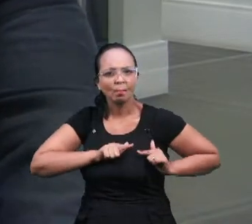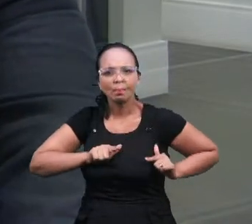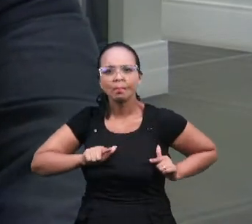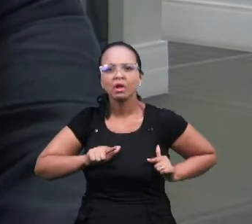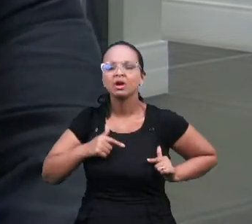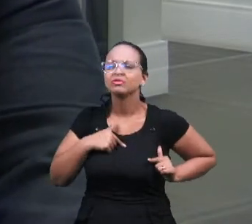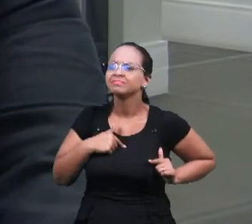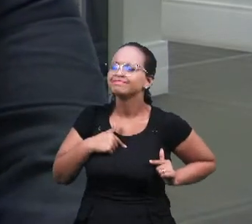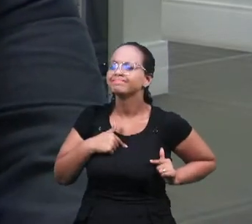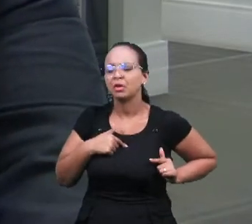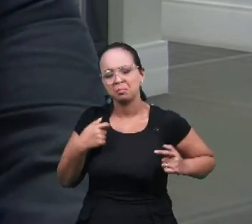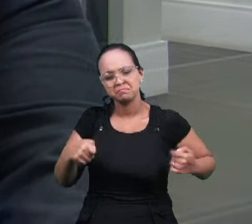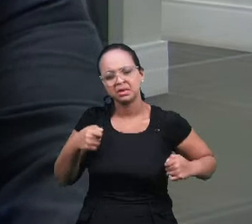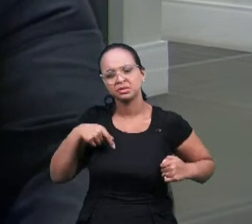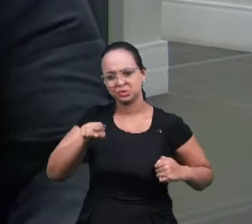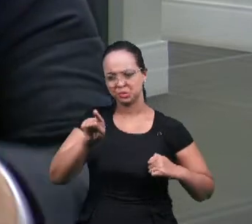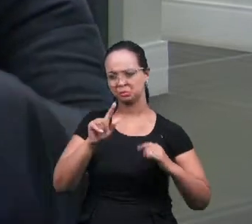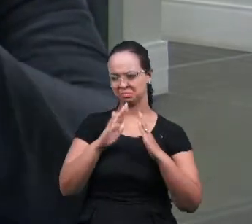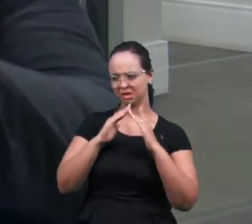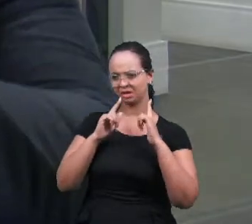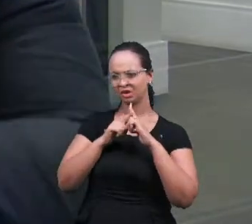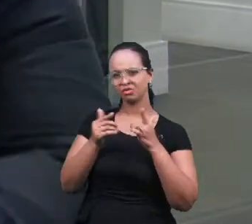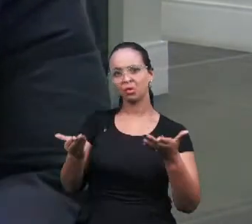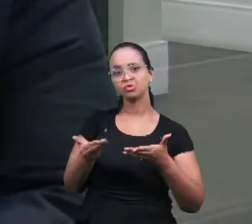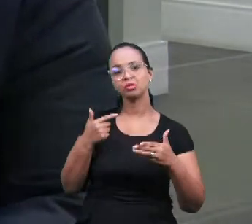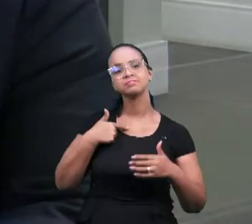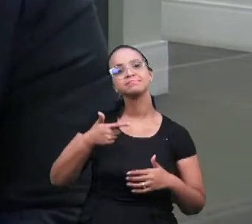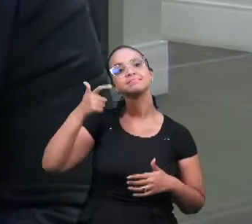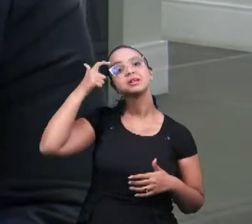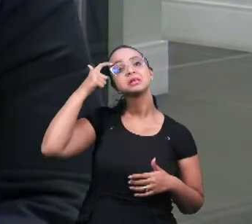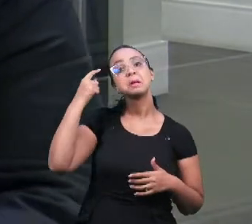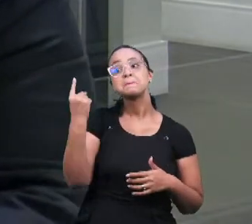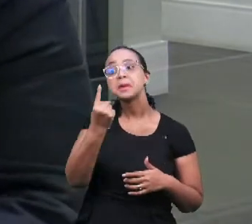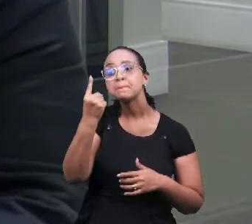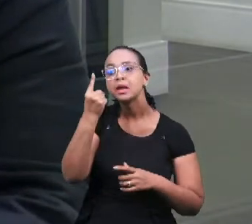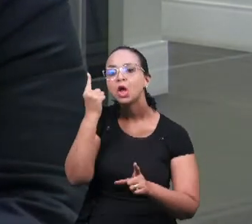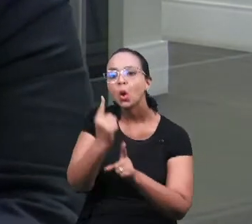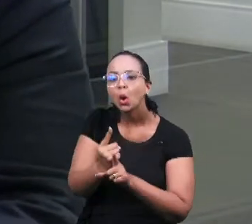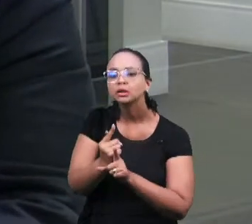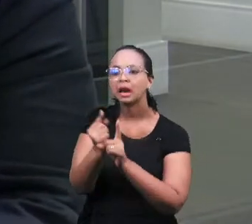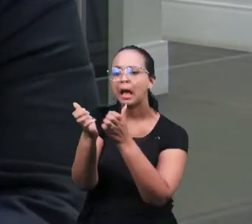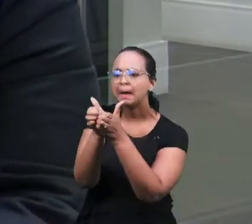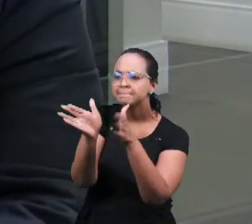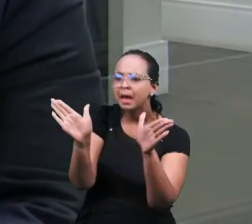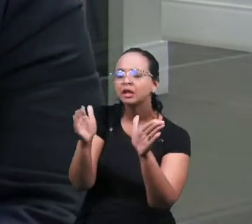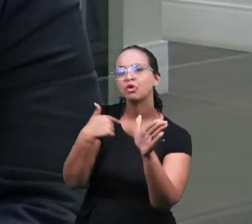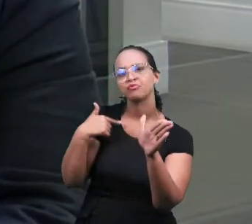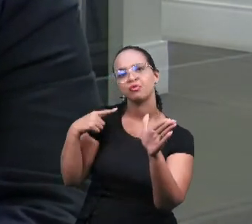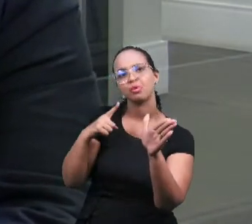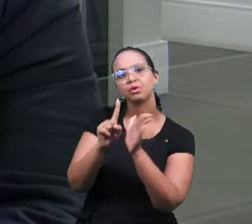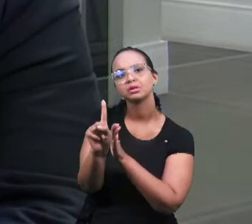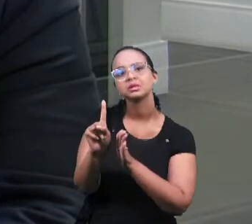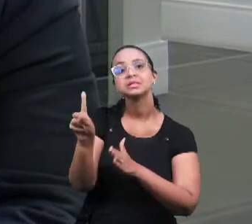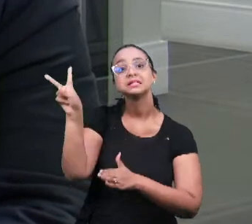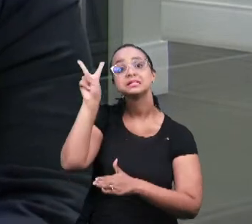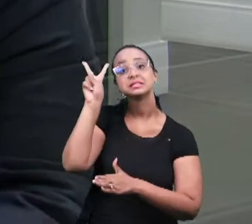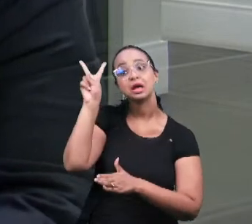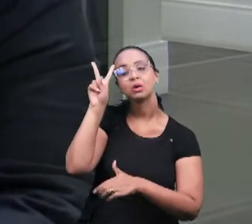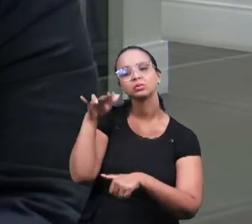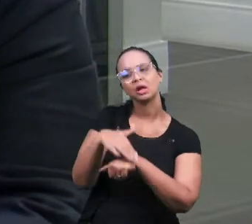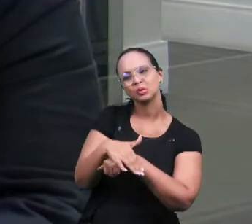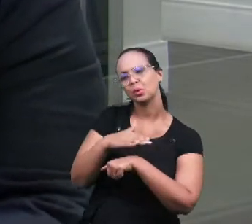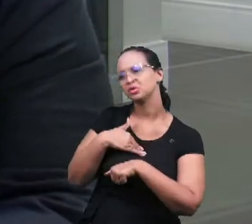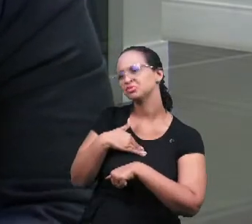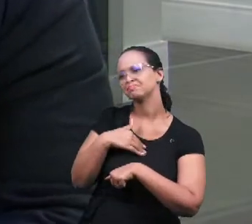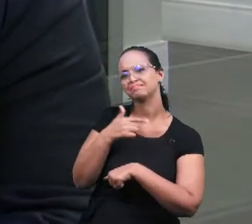eu preciso numa igreja hoje. Eu pensei, a primeira igreja que eu encontrar que estiver aberta, eu vou entrar. E numa segunda-feira à noite, geralmente não